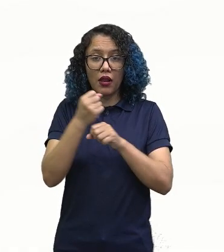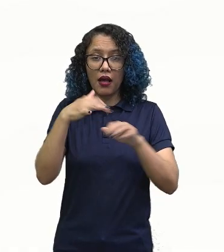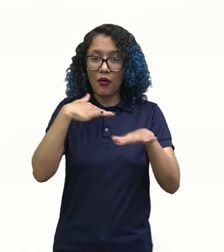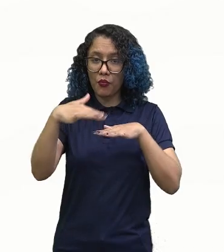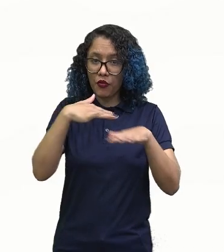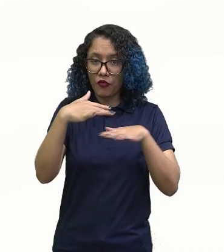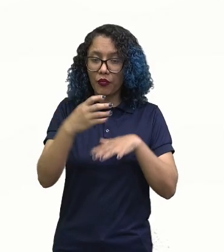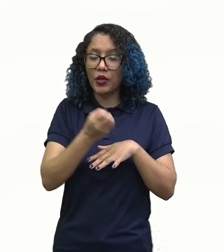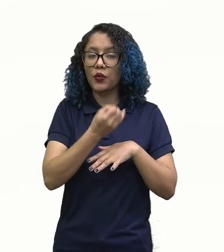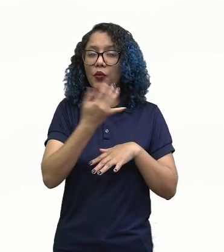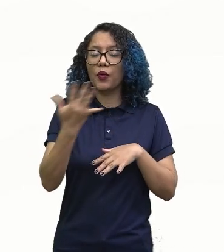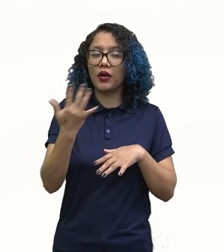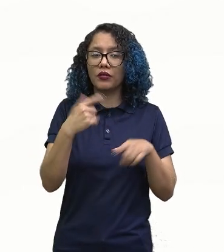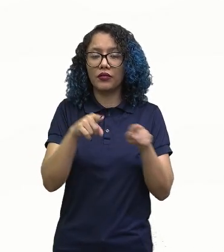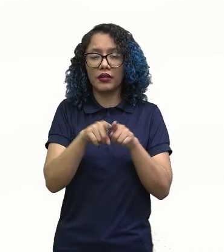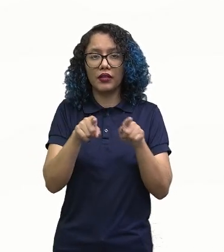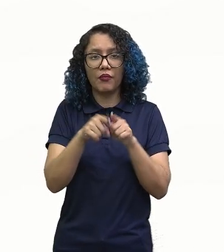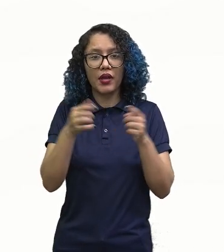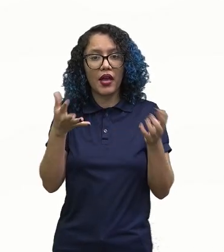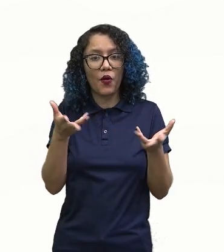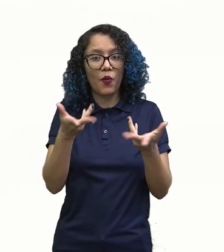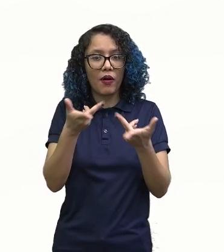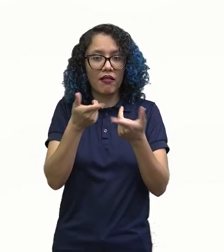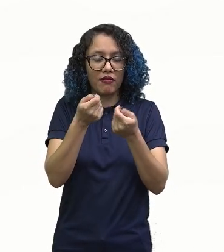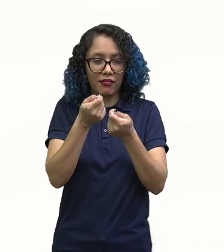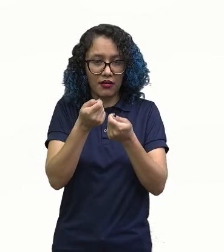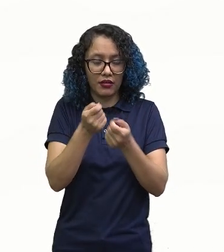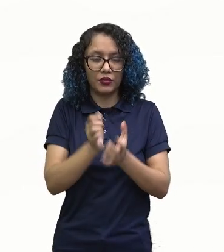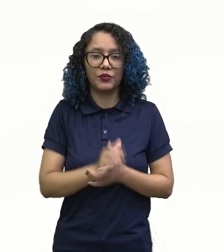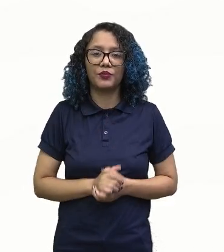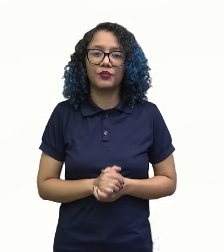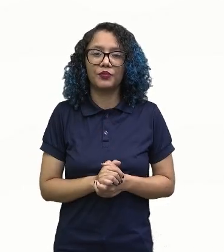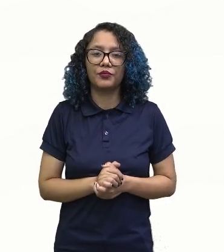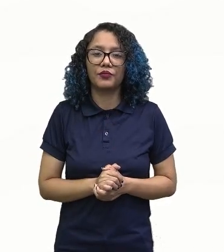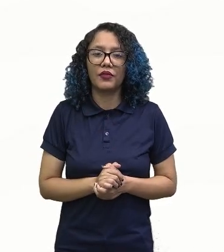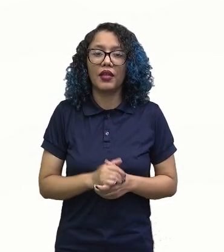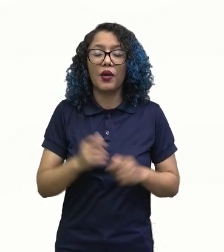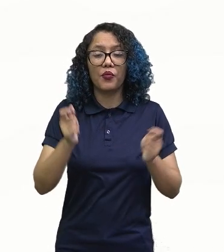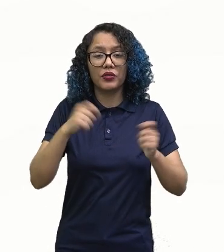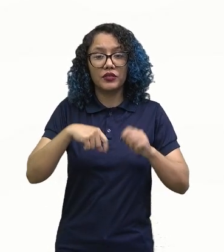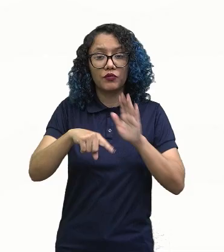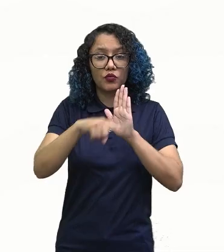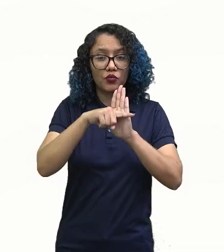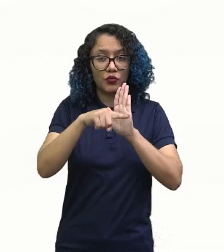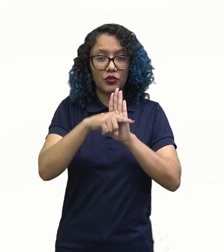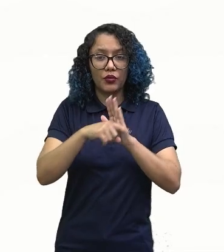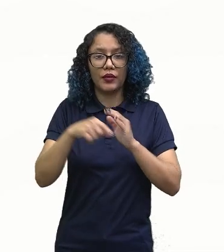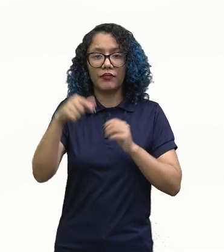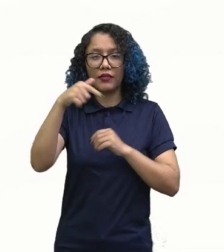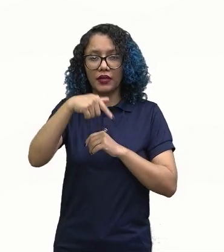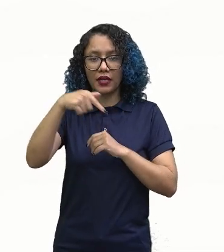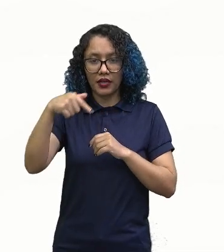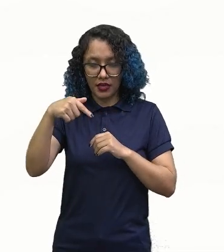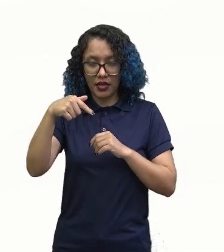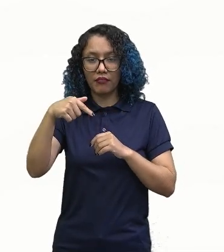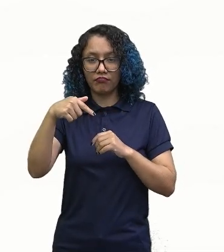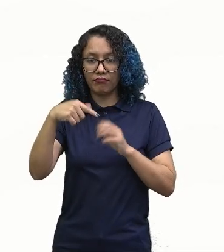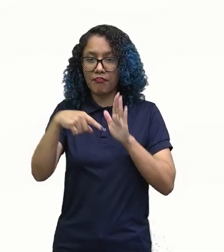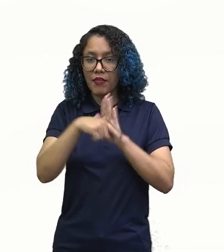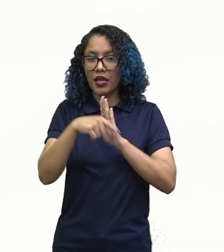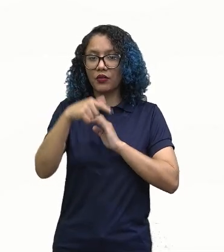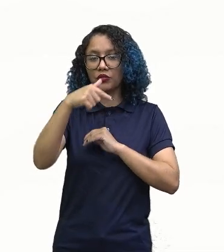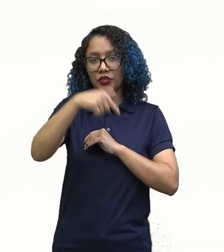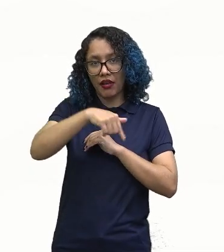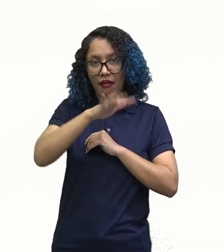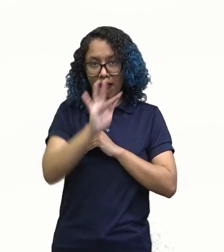máquina. Pessoal, para calcular o trabalho, basta eu subtrair a quantidade de calor da fonte quente da quantidade de calor da fonte